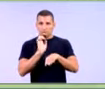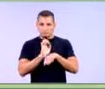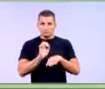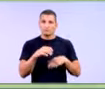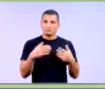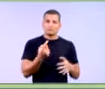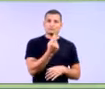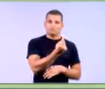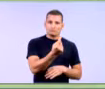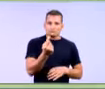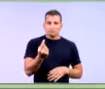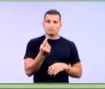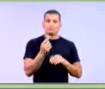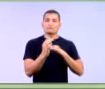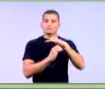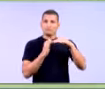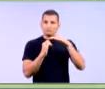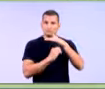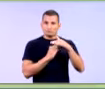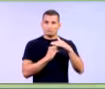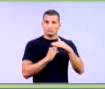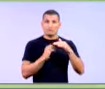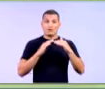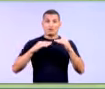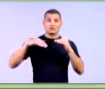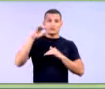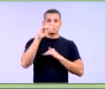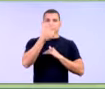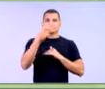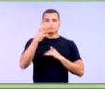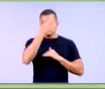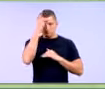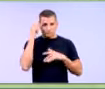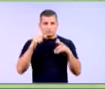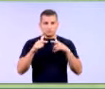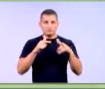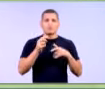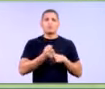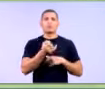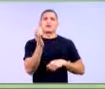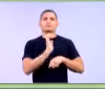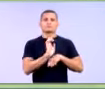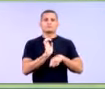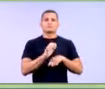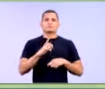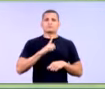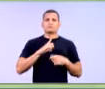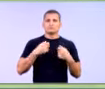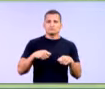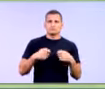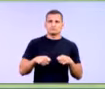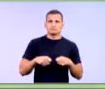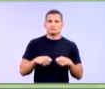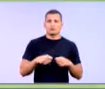empresa aí, né, acima de 25 funcionários, quantos estagiários tem que ter?